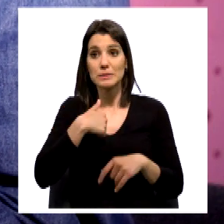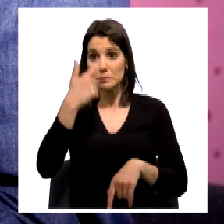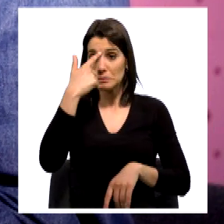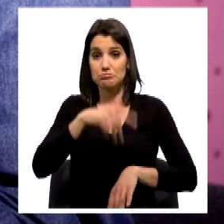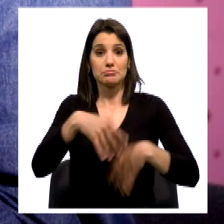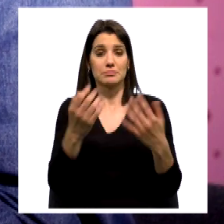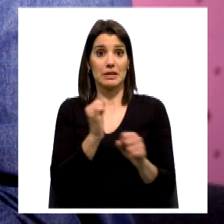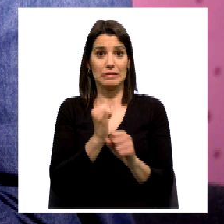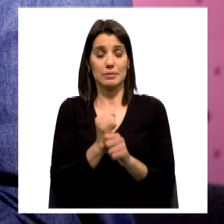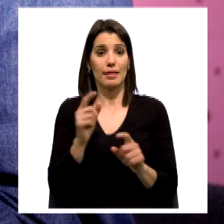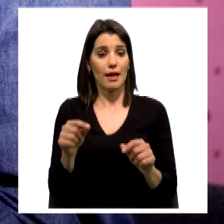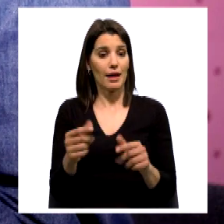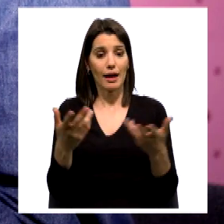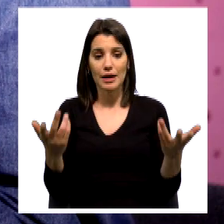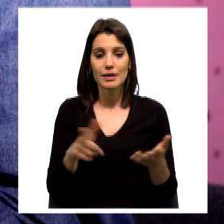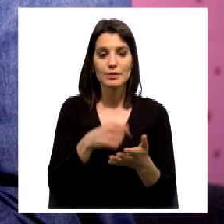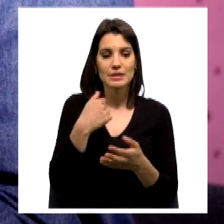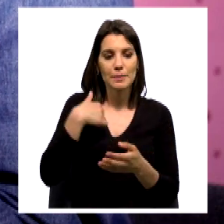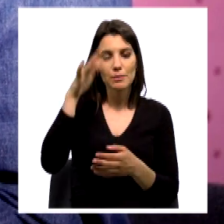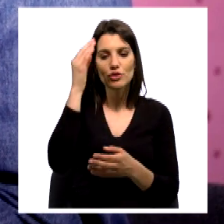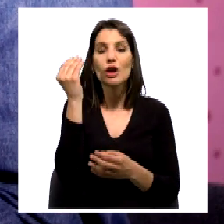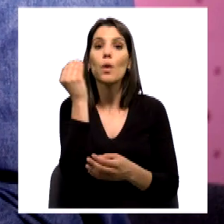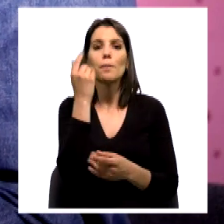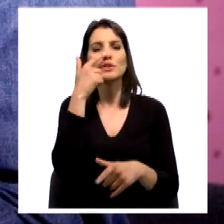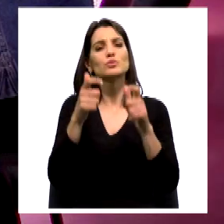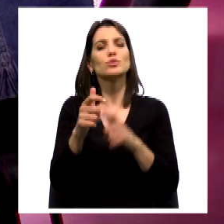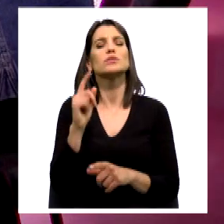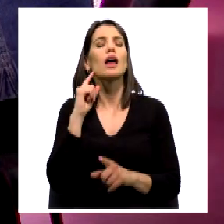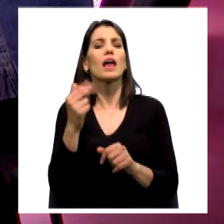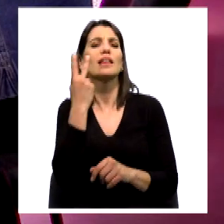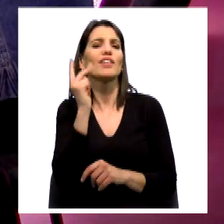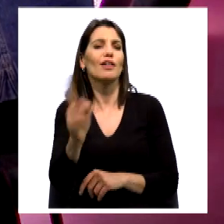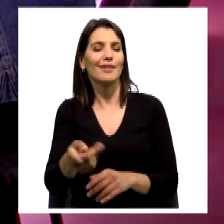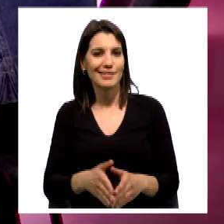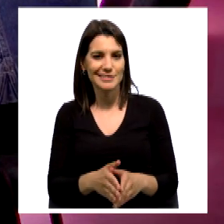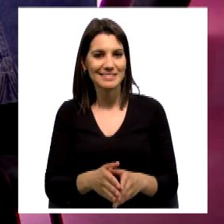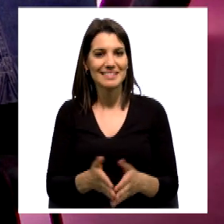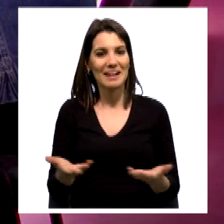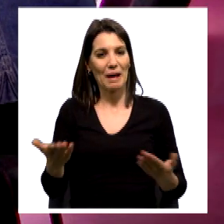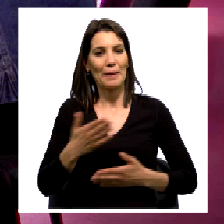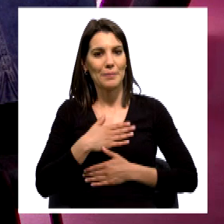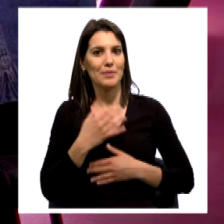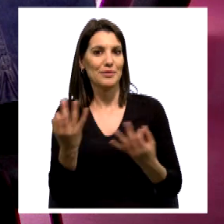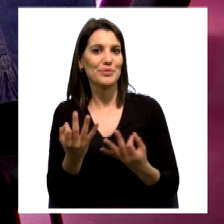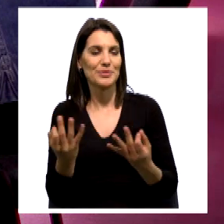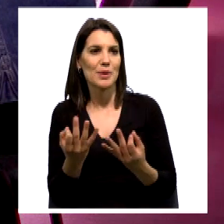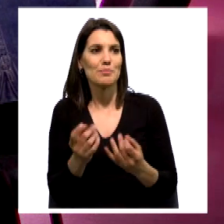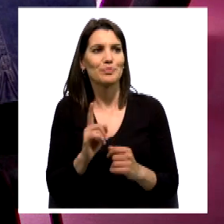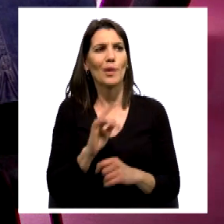imaginei a trabalhar na rádio. Sempre imaginei como é que as pessoas da rádio viviam. Isso para